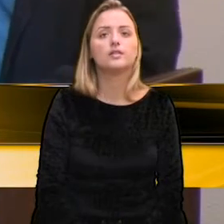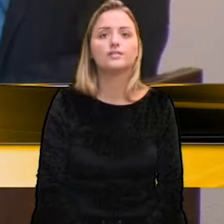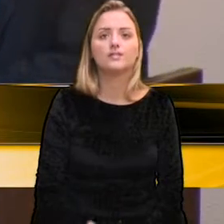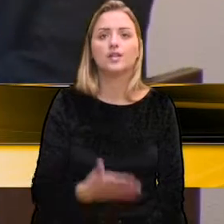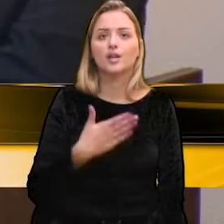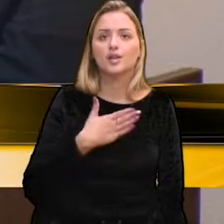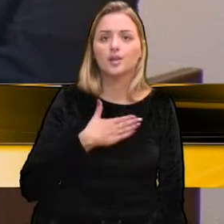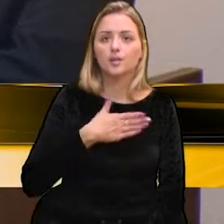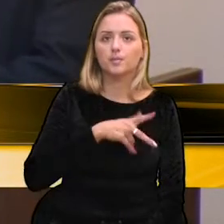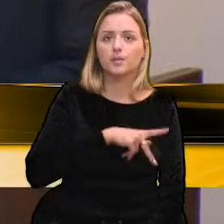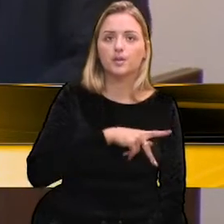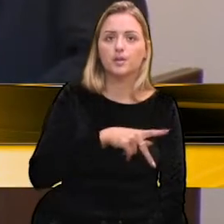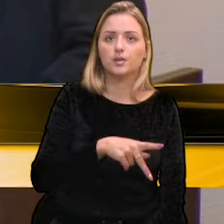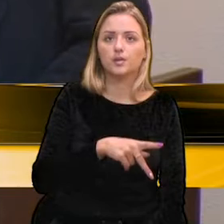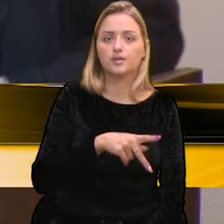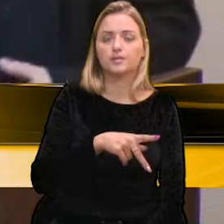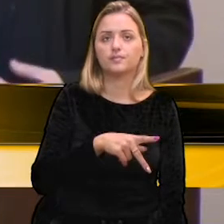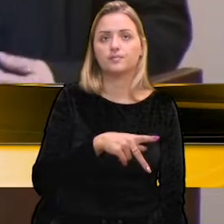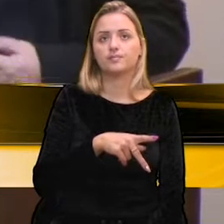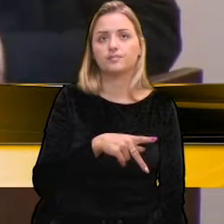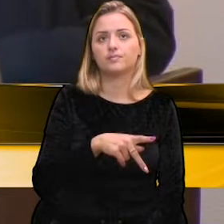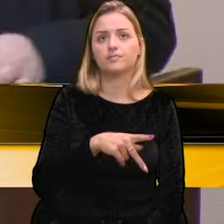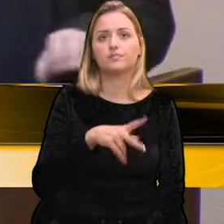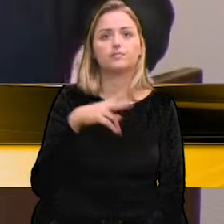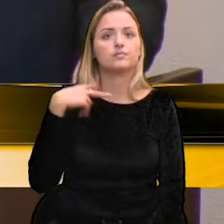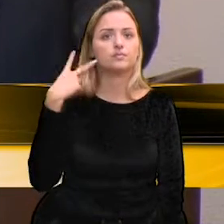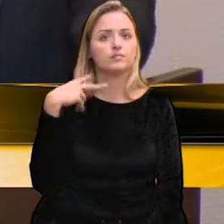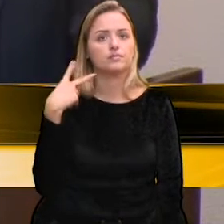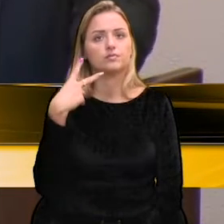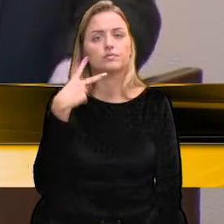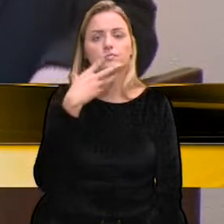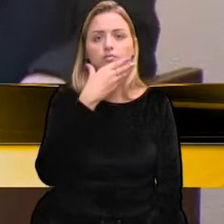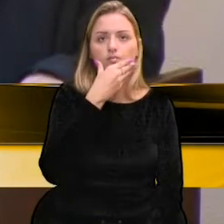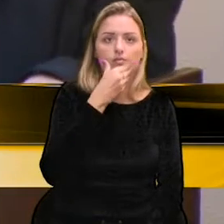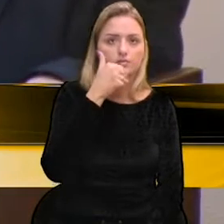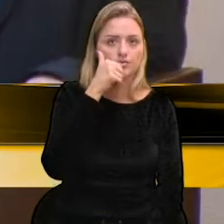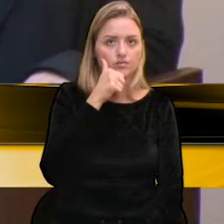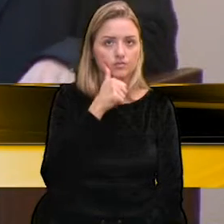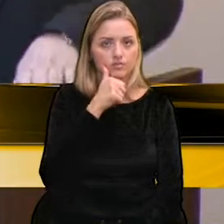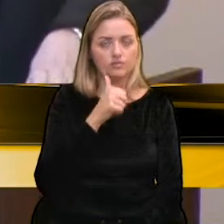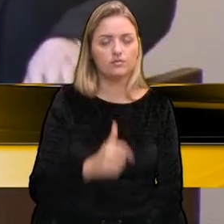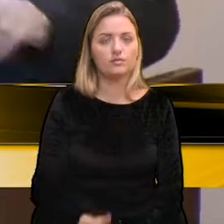Meu caro presidente, senhoras e senhores vereadores,